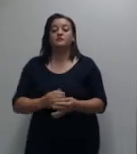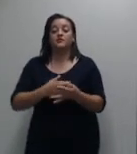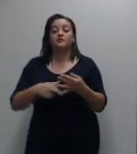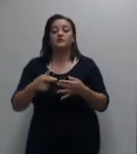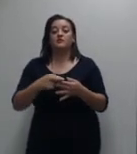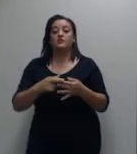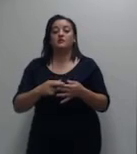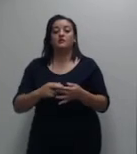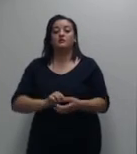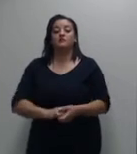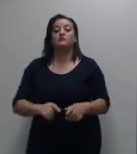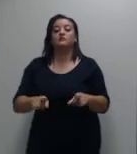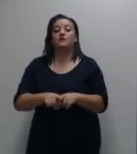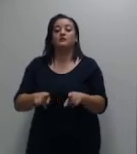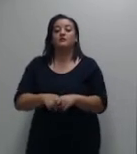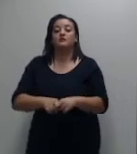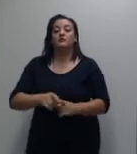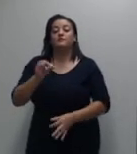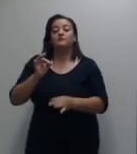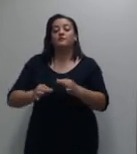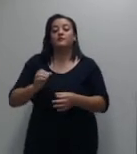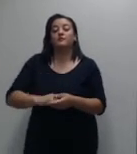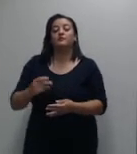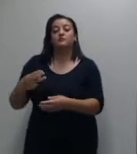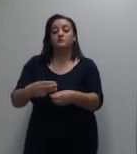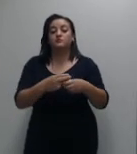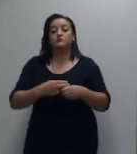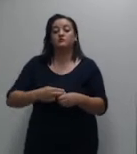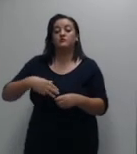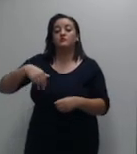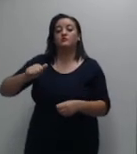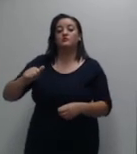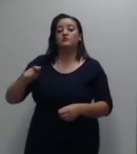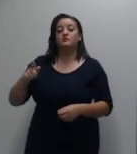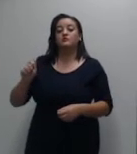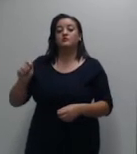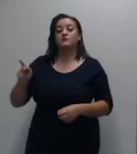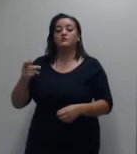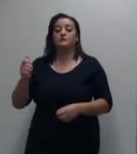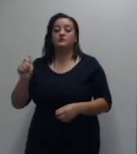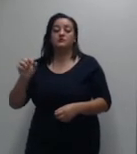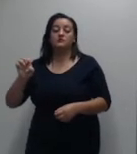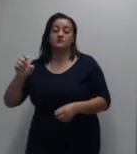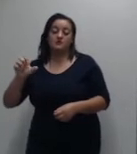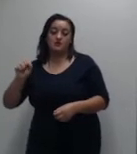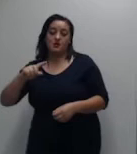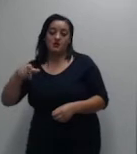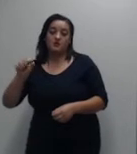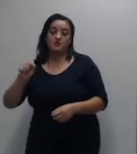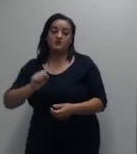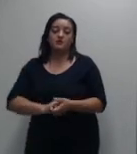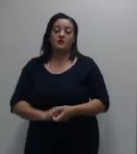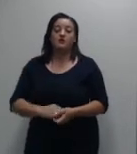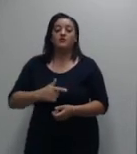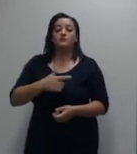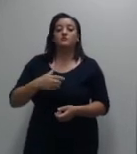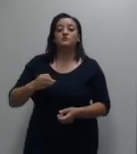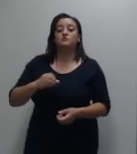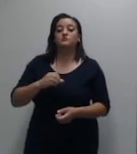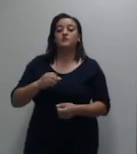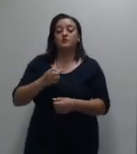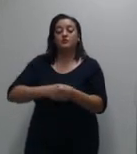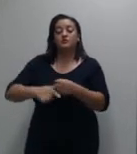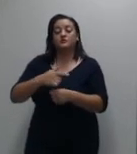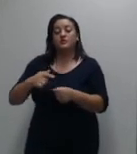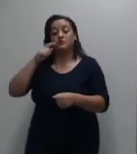dos gestores do município de Magalhães de Almeida no Exercício 2007 e